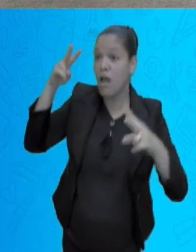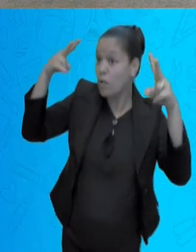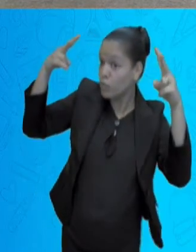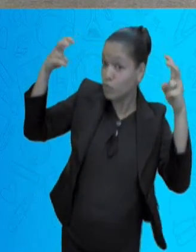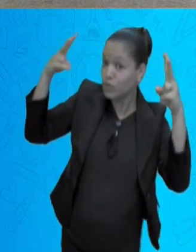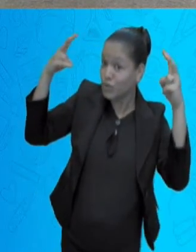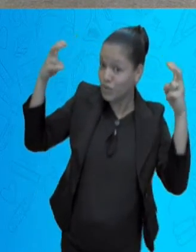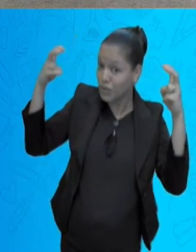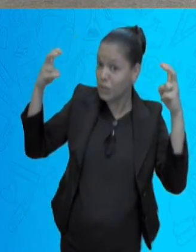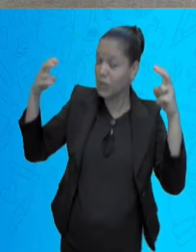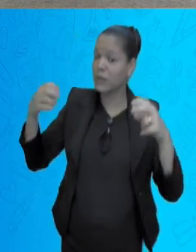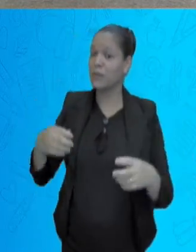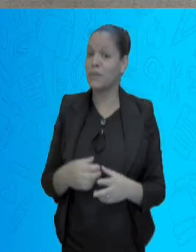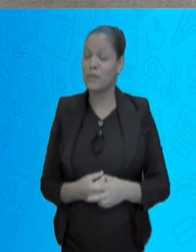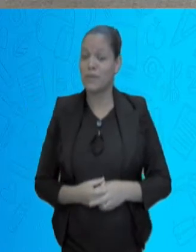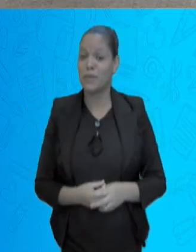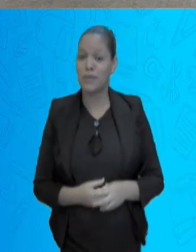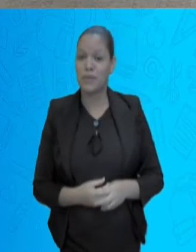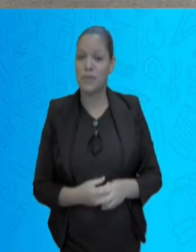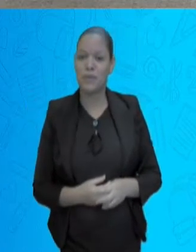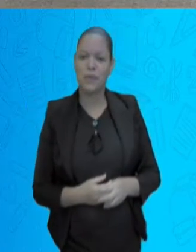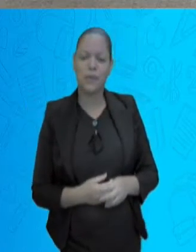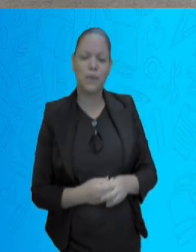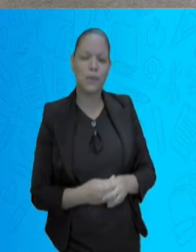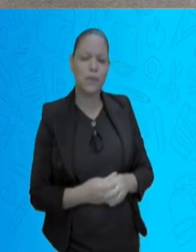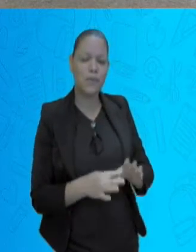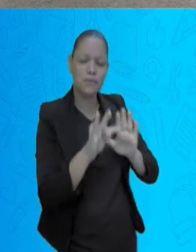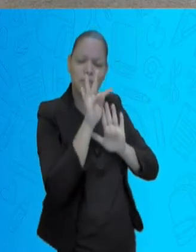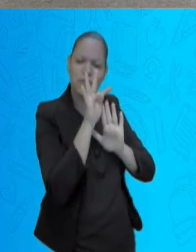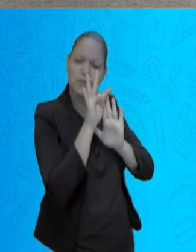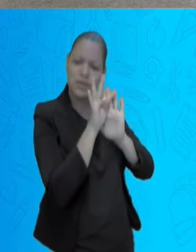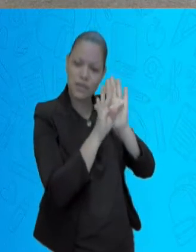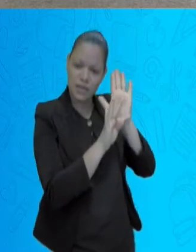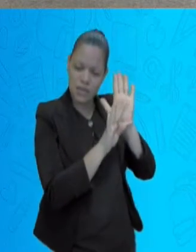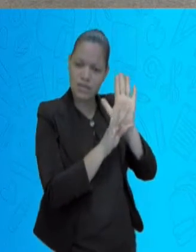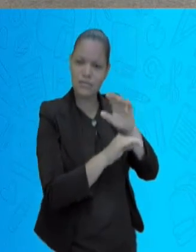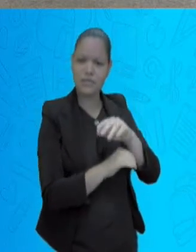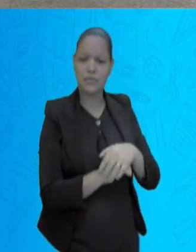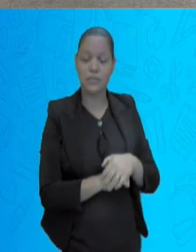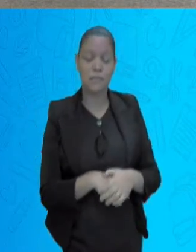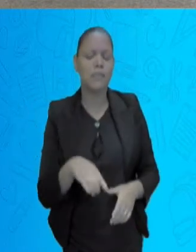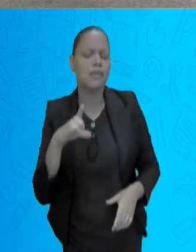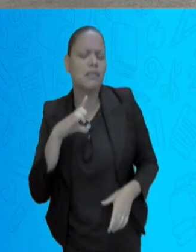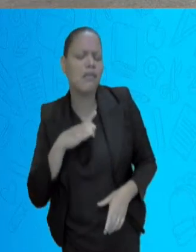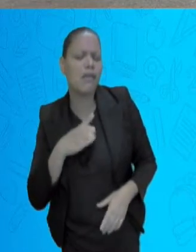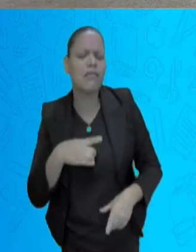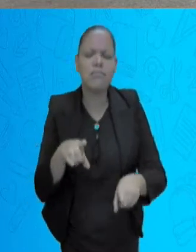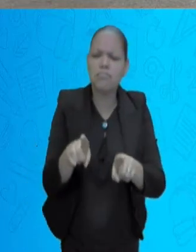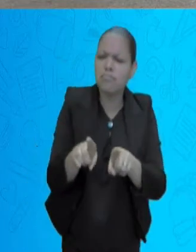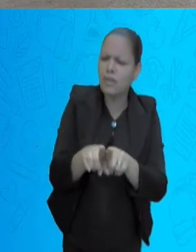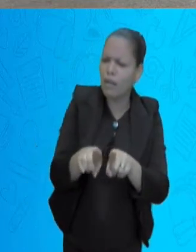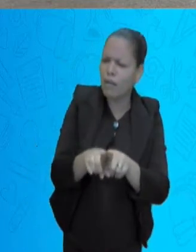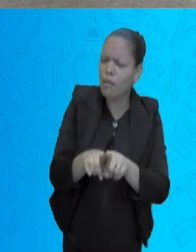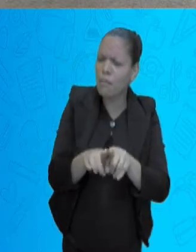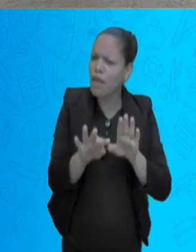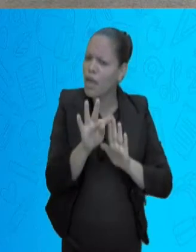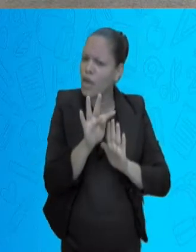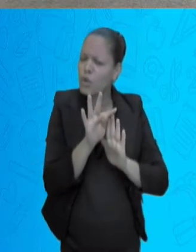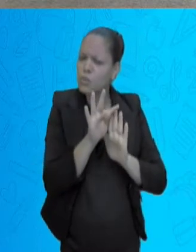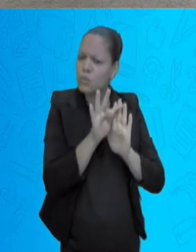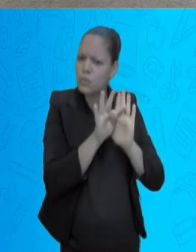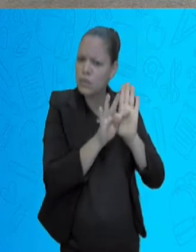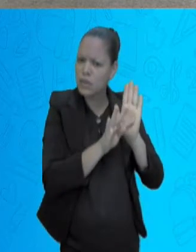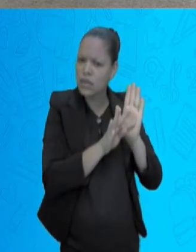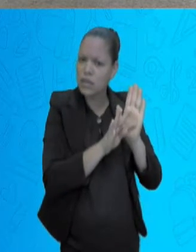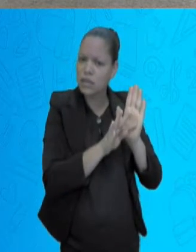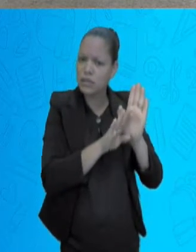matéria. Alguns textos têm também o texto auxiliar, que é um